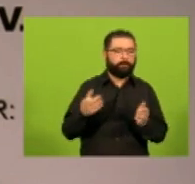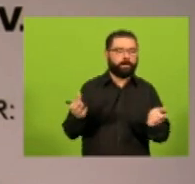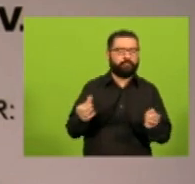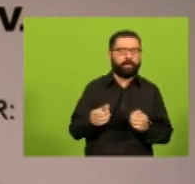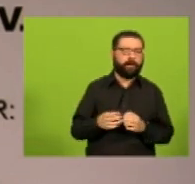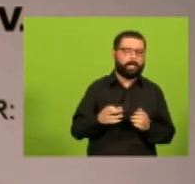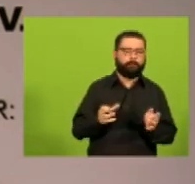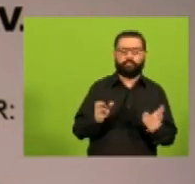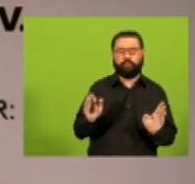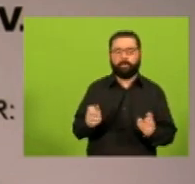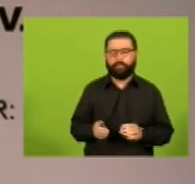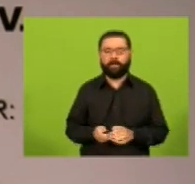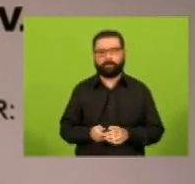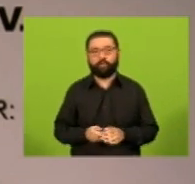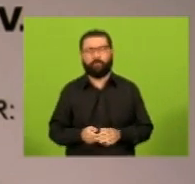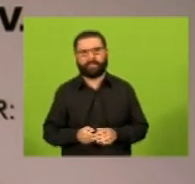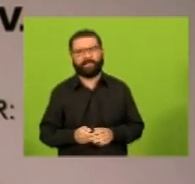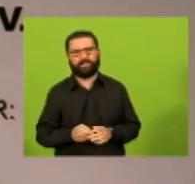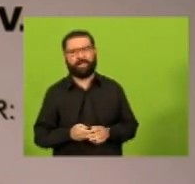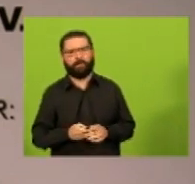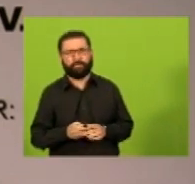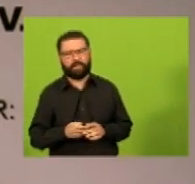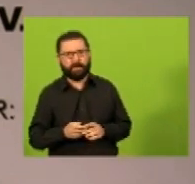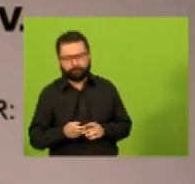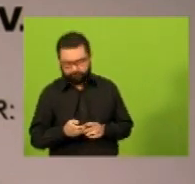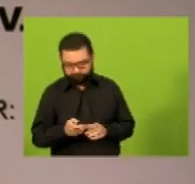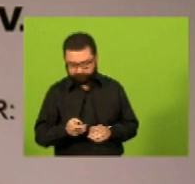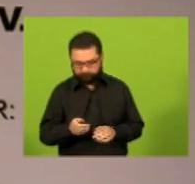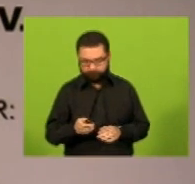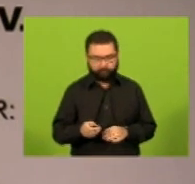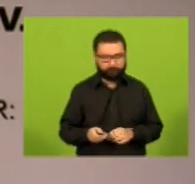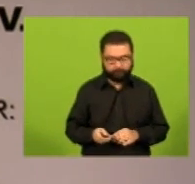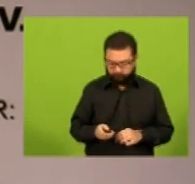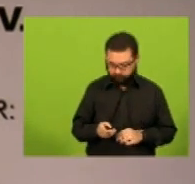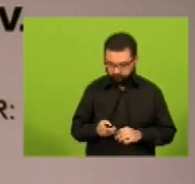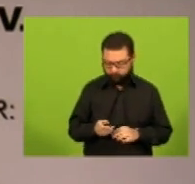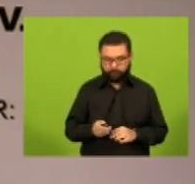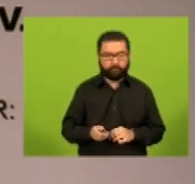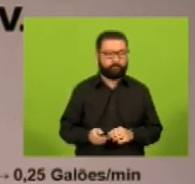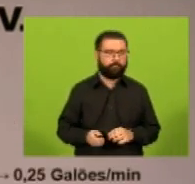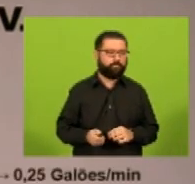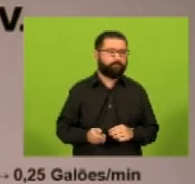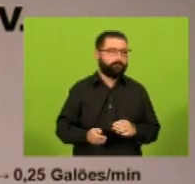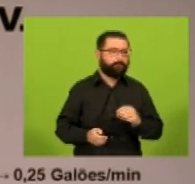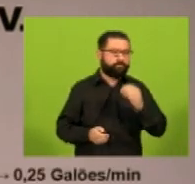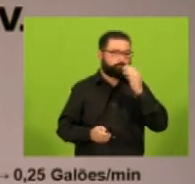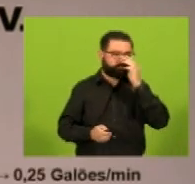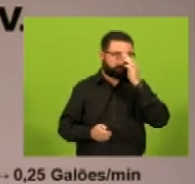formando aí o bico aí, a capa e o corpo, eles duram bastante tempo, tá?